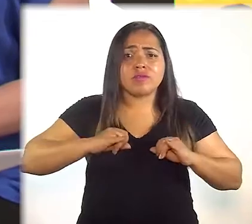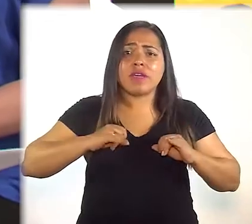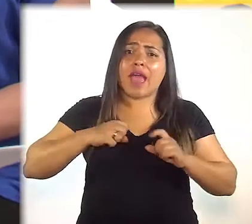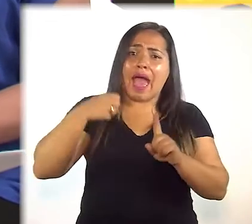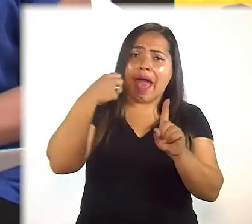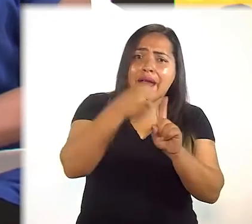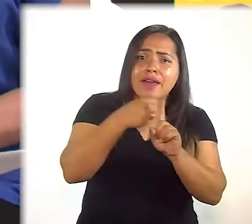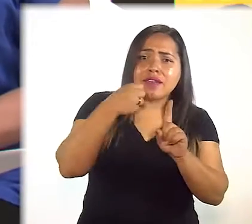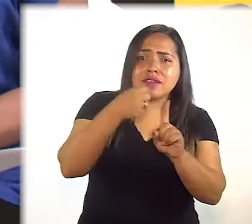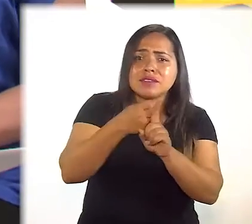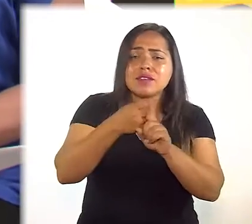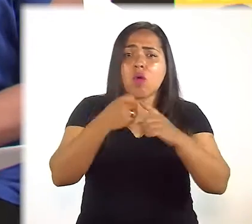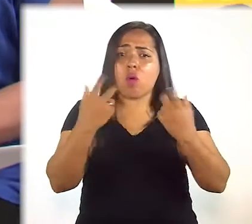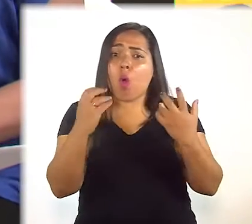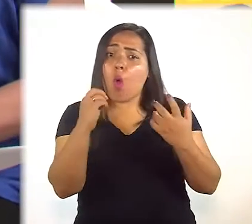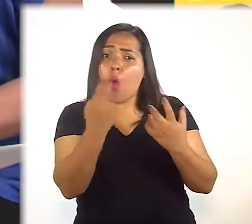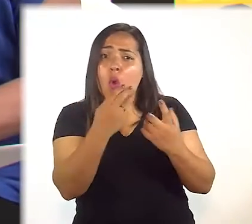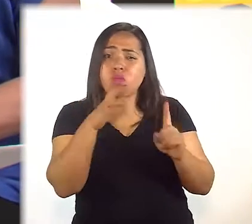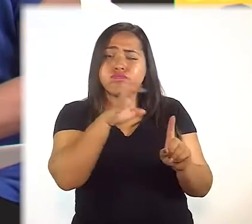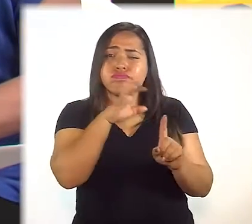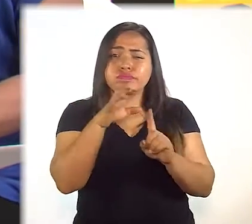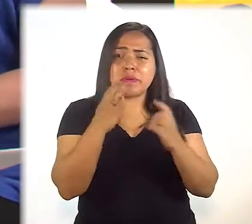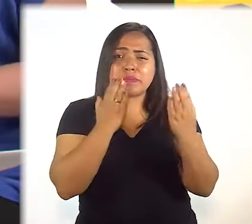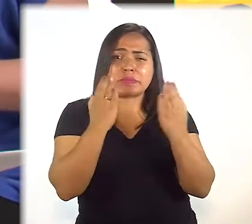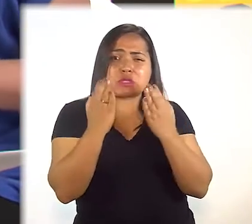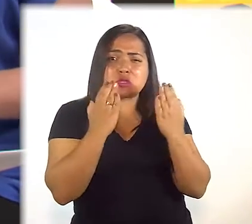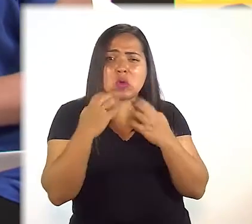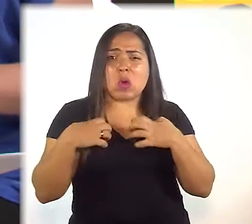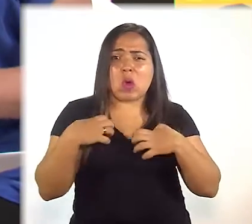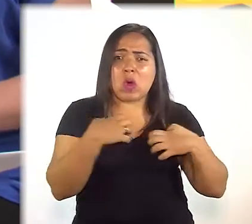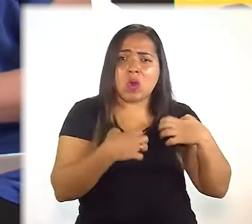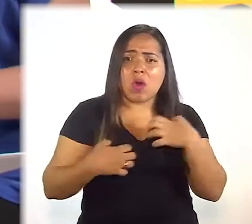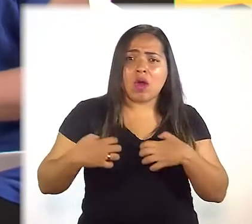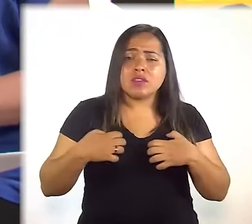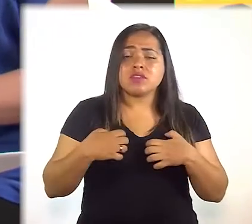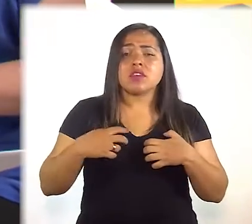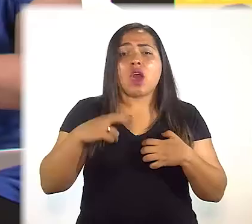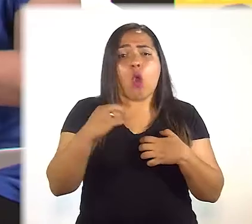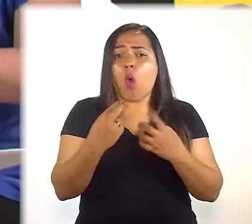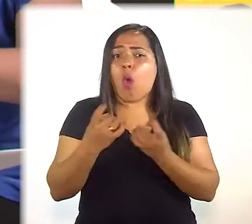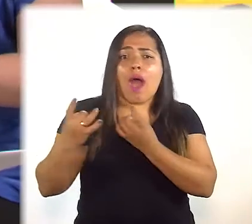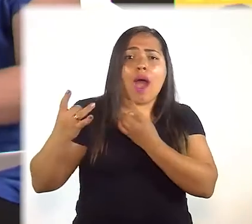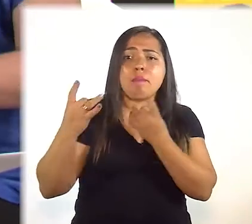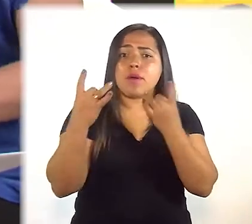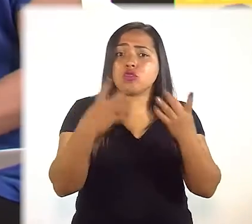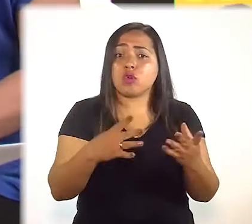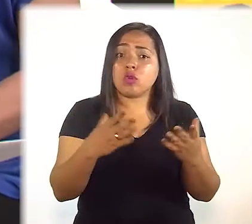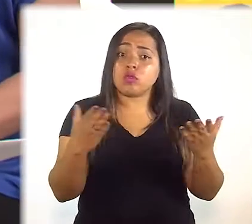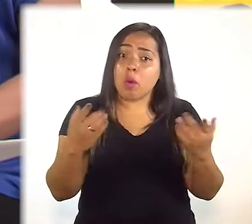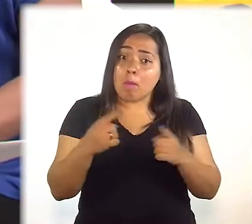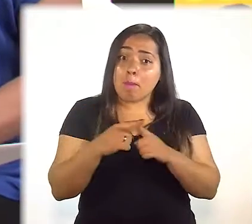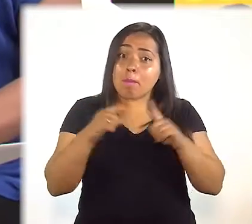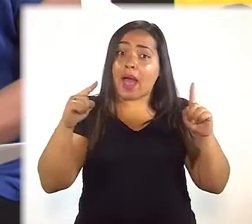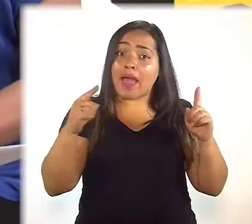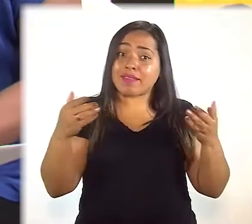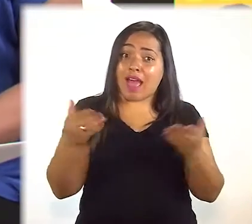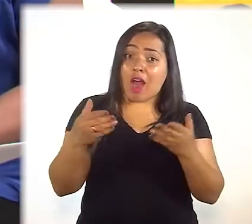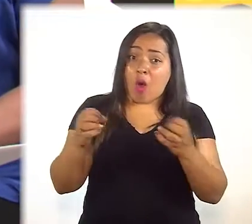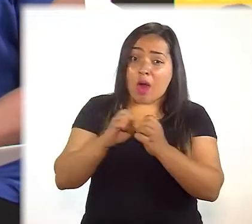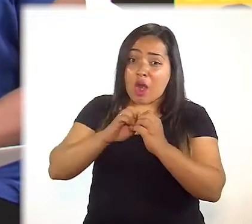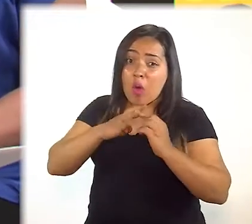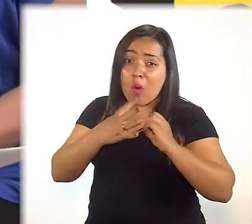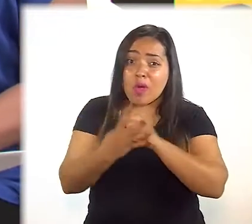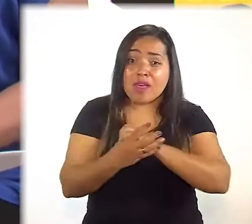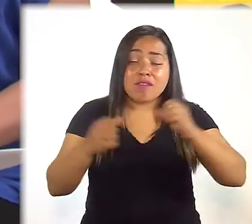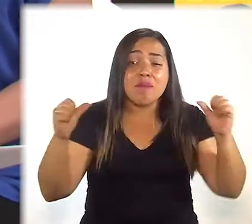a pandemia do novo coronavírus, houve um aumento de 59% no número de denúncias de maus tratos